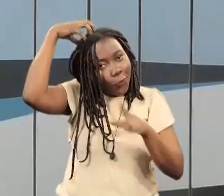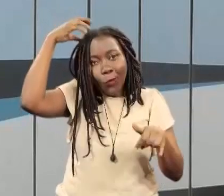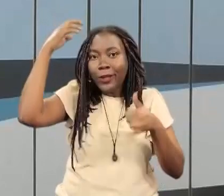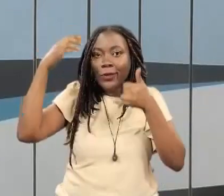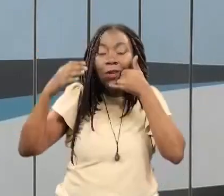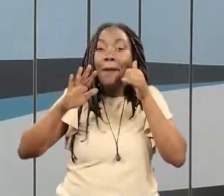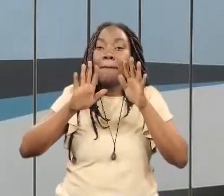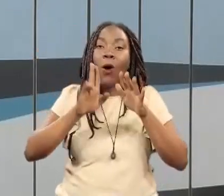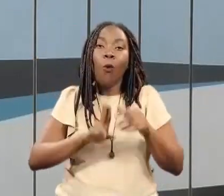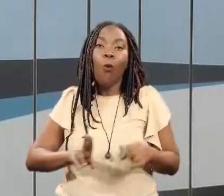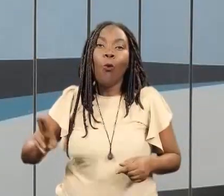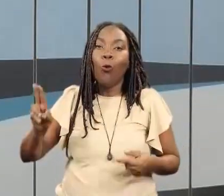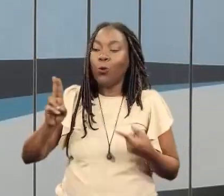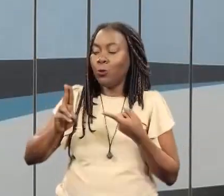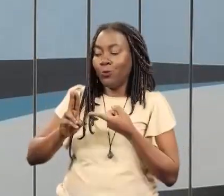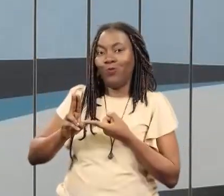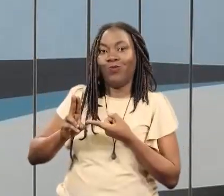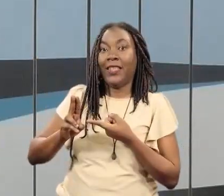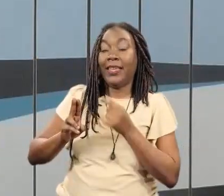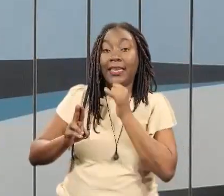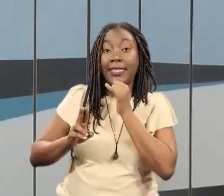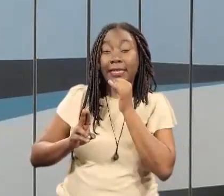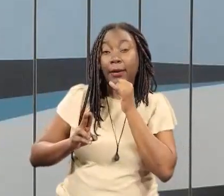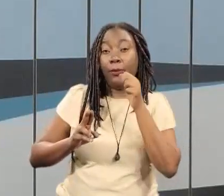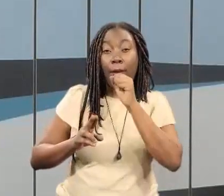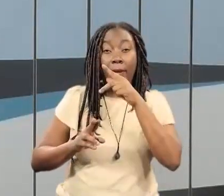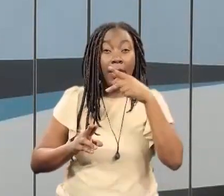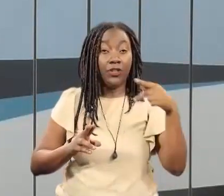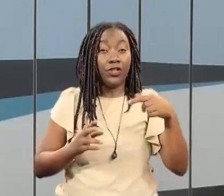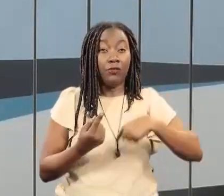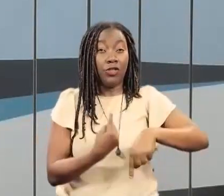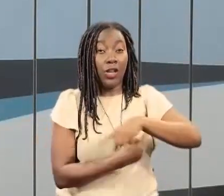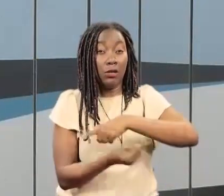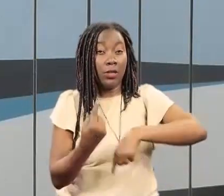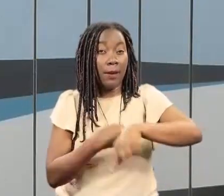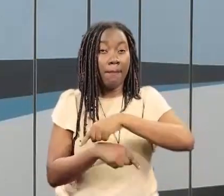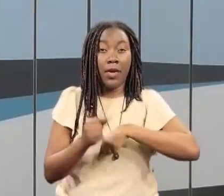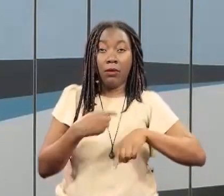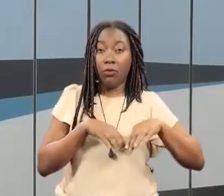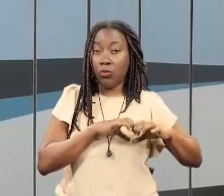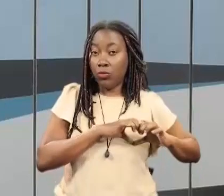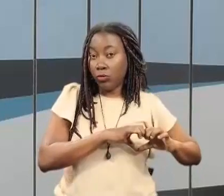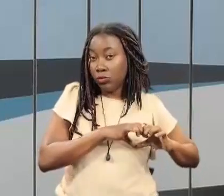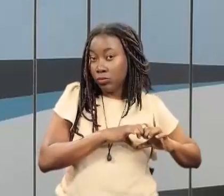a gente faz dele. Por exemplo, os aplicativos de relacionamento amorosos. Sim.